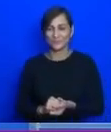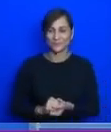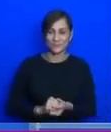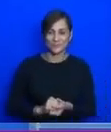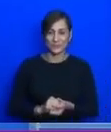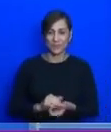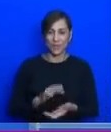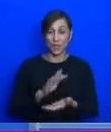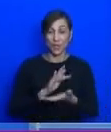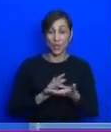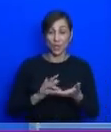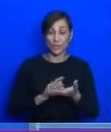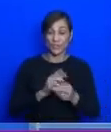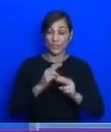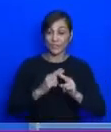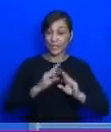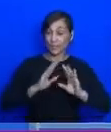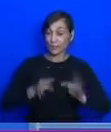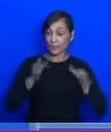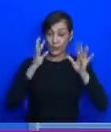Loterias Caixa. Já pensou?